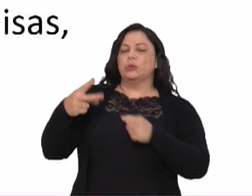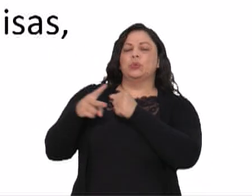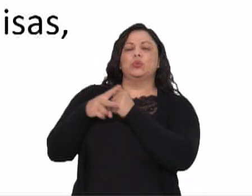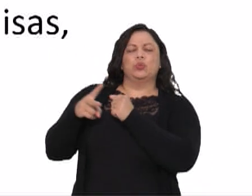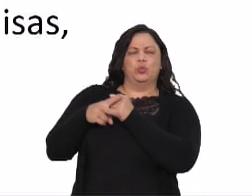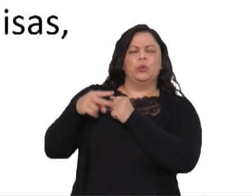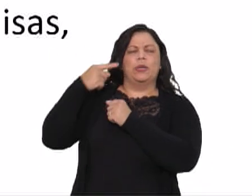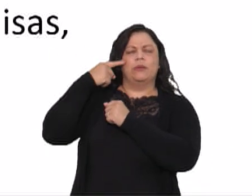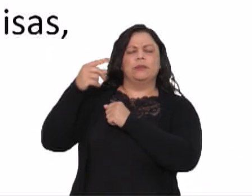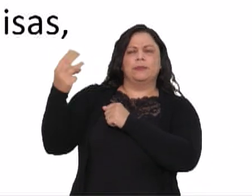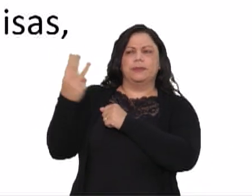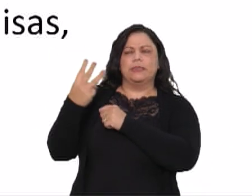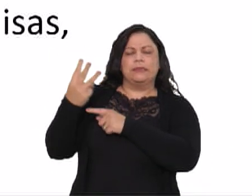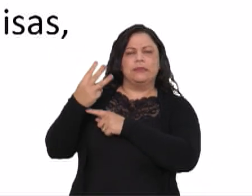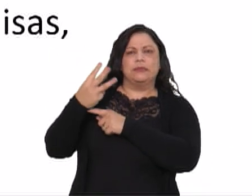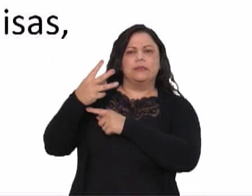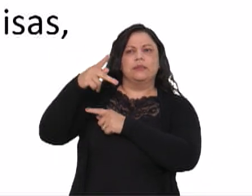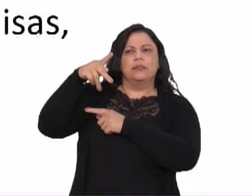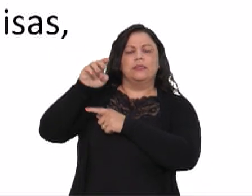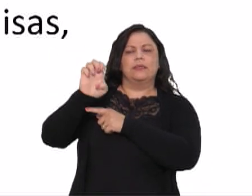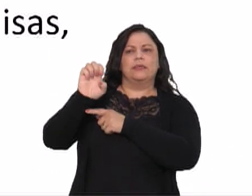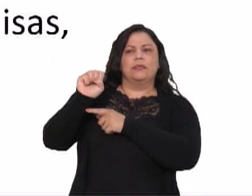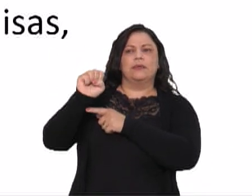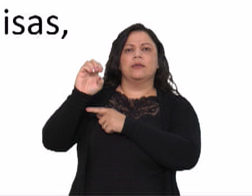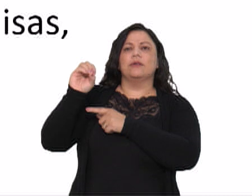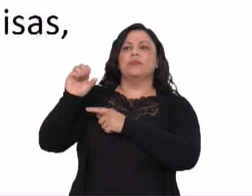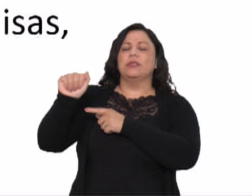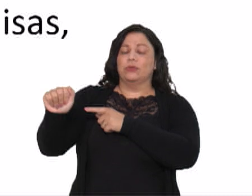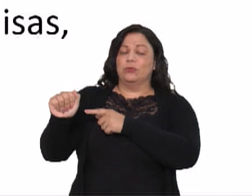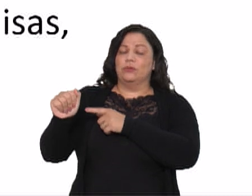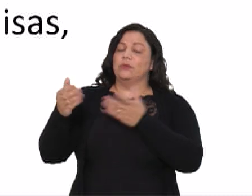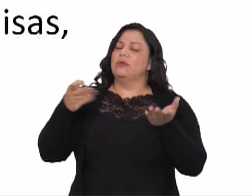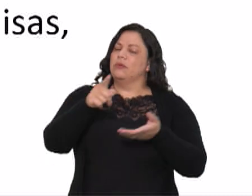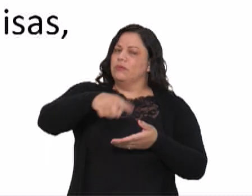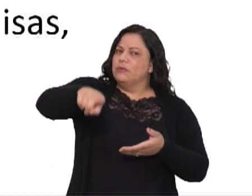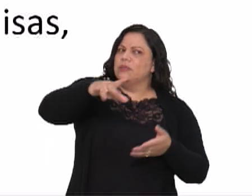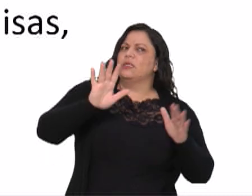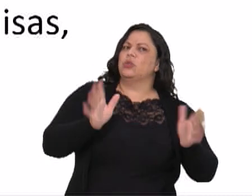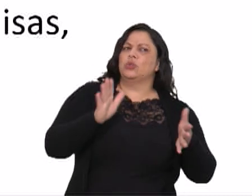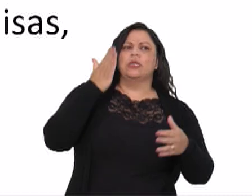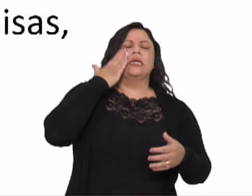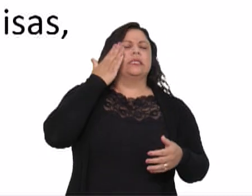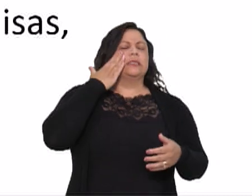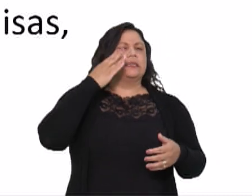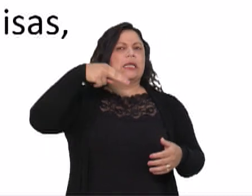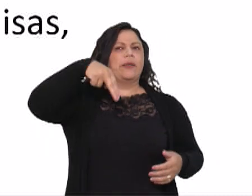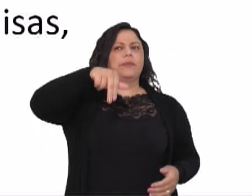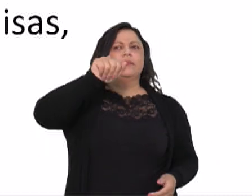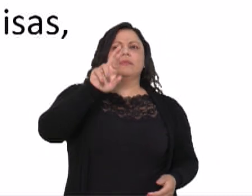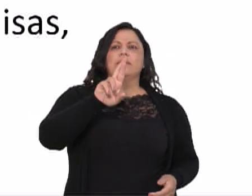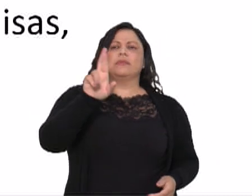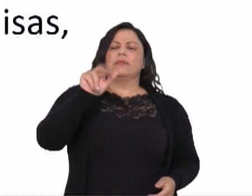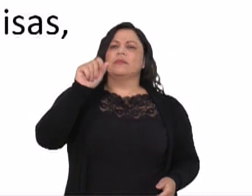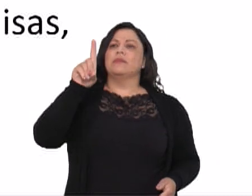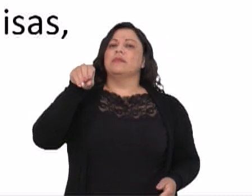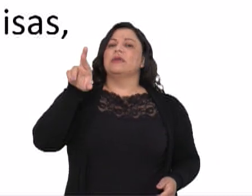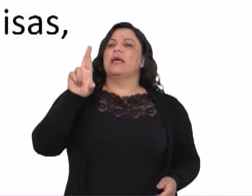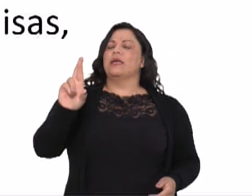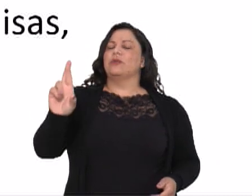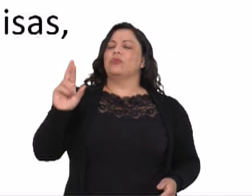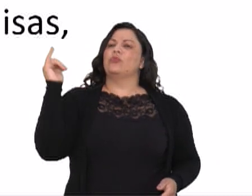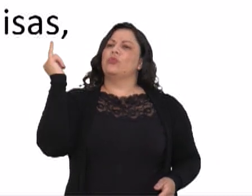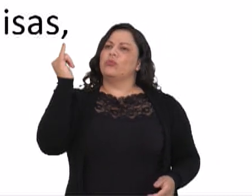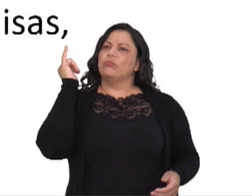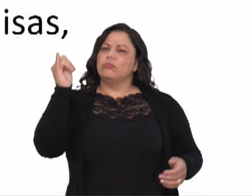essa altura, já sabem, né? Que é quando é um narrador neutro, né? Quem vai informar aqui,